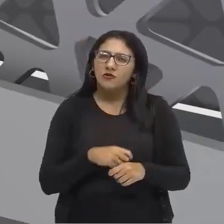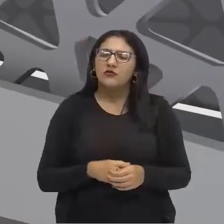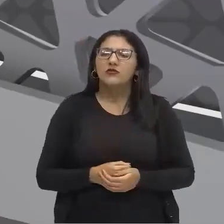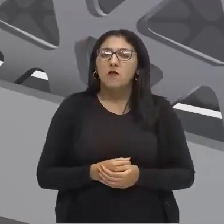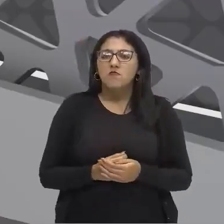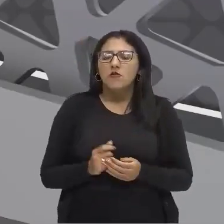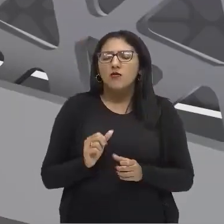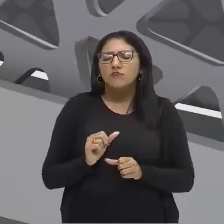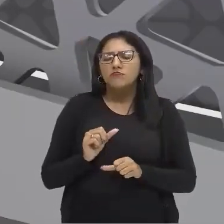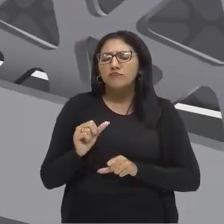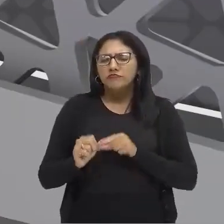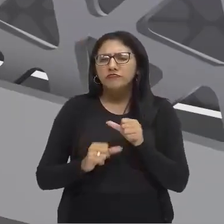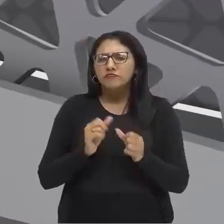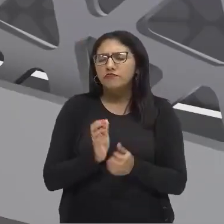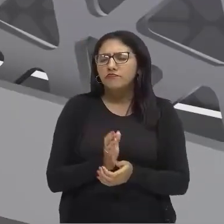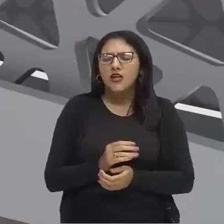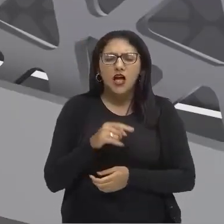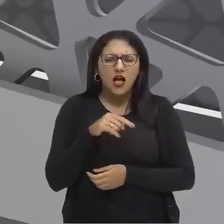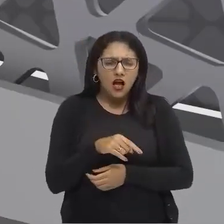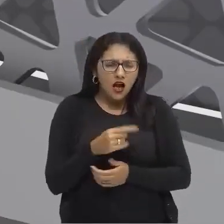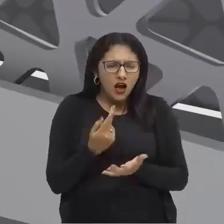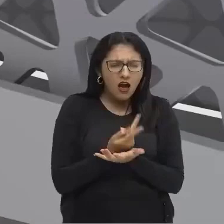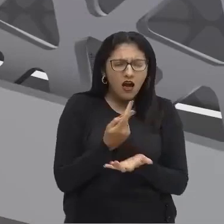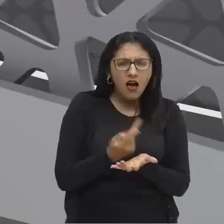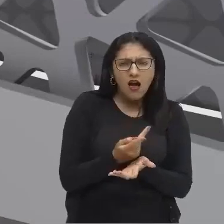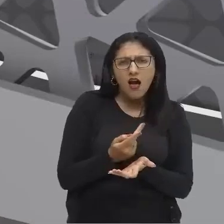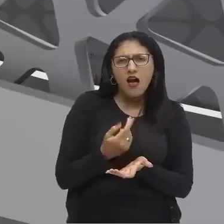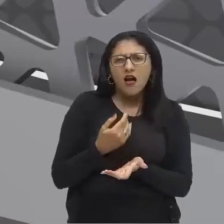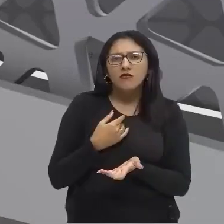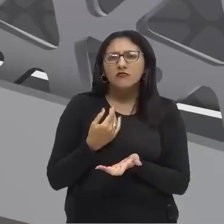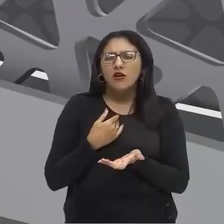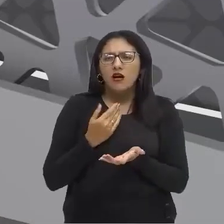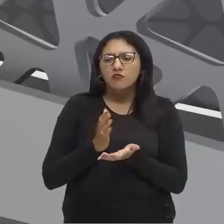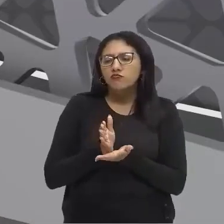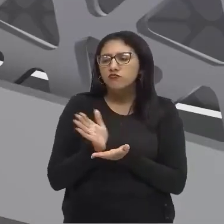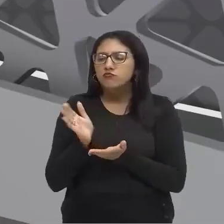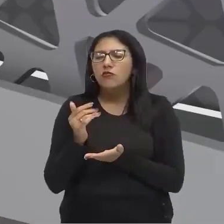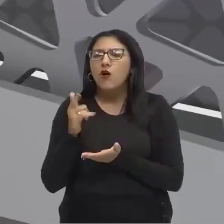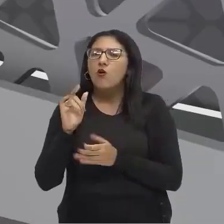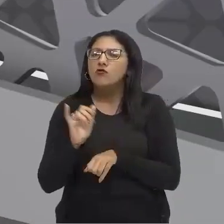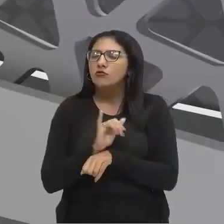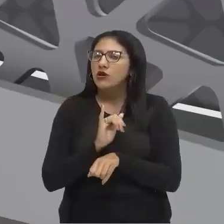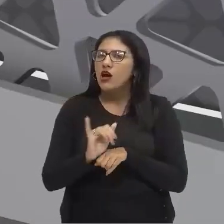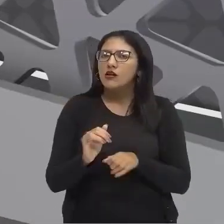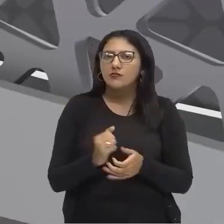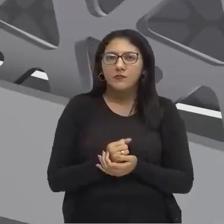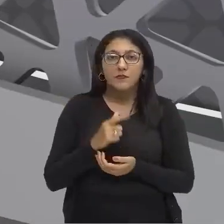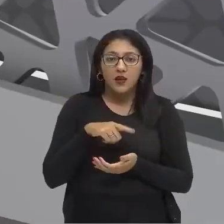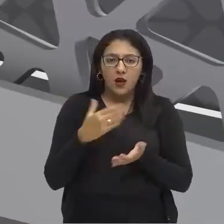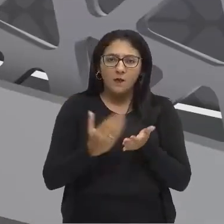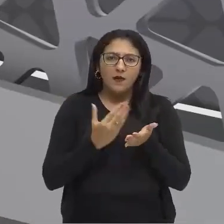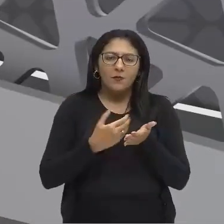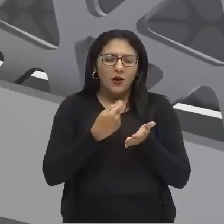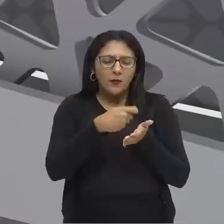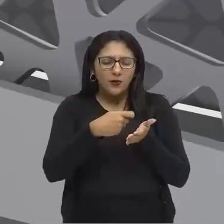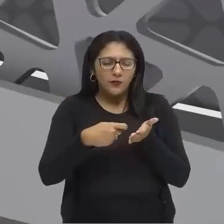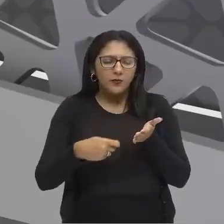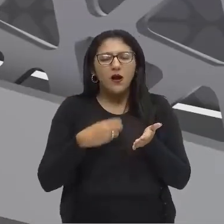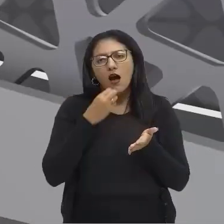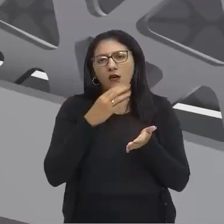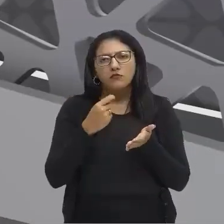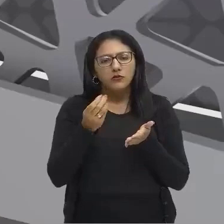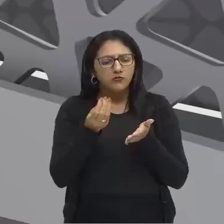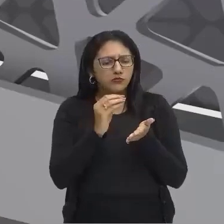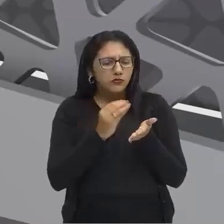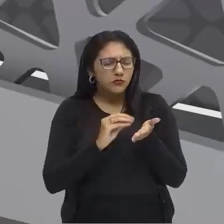a minha rota. Bem, eu errei aqui. E esse portfólio que nós estamos criando, ele é muito importante para anotar também os